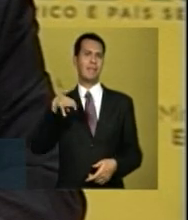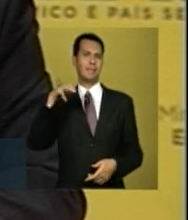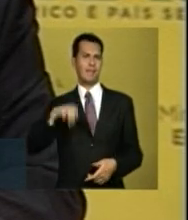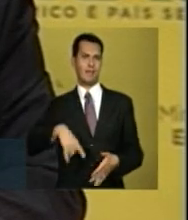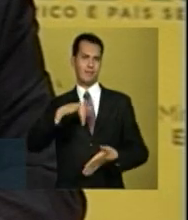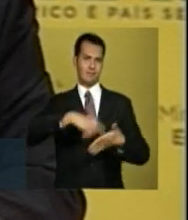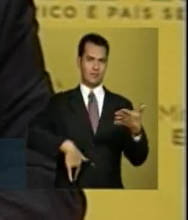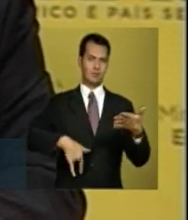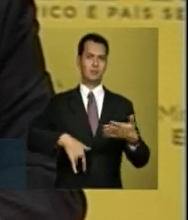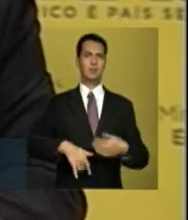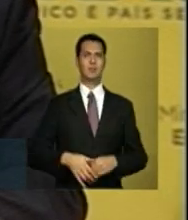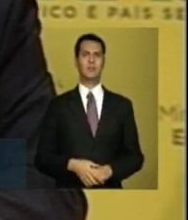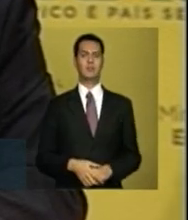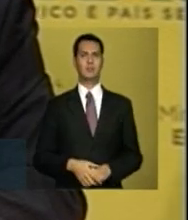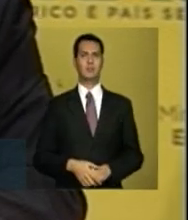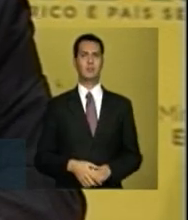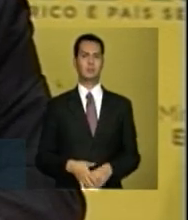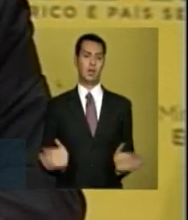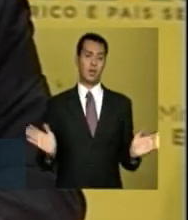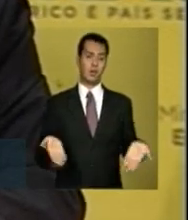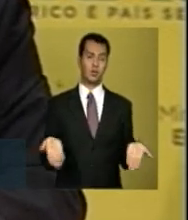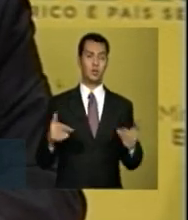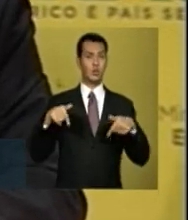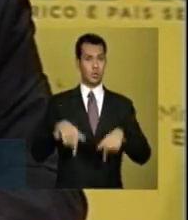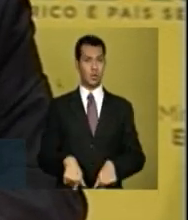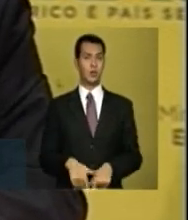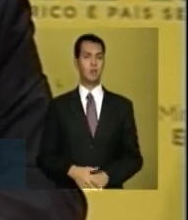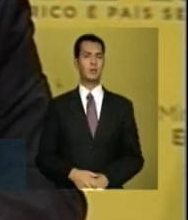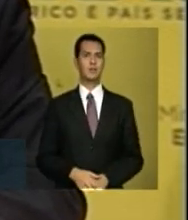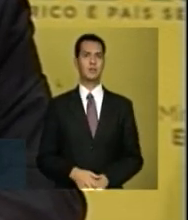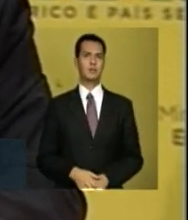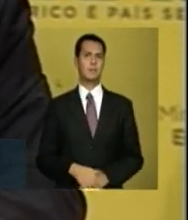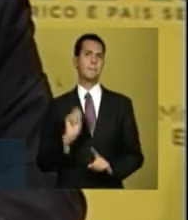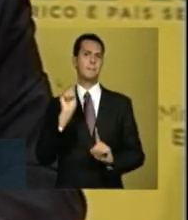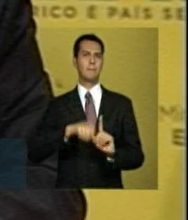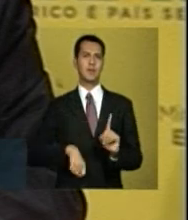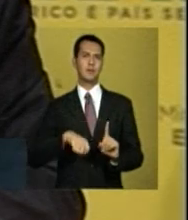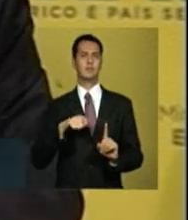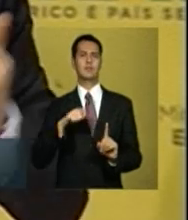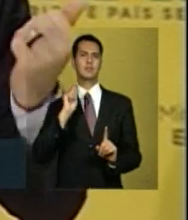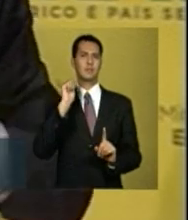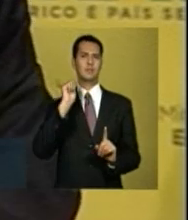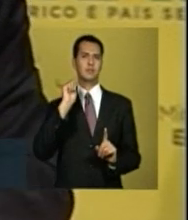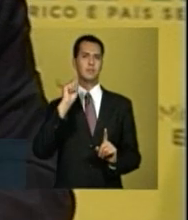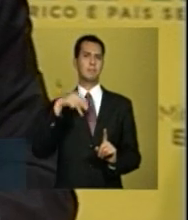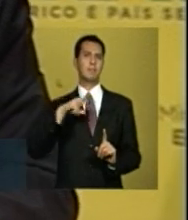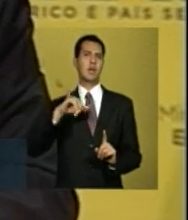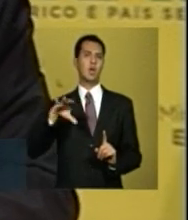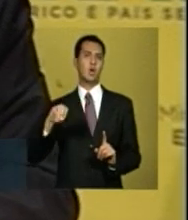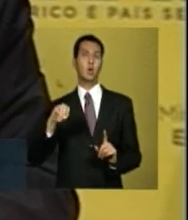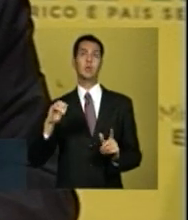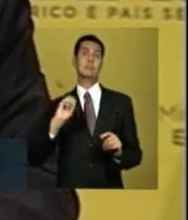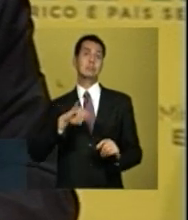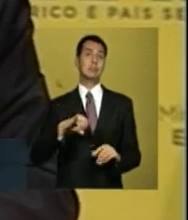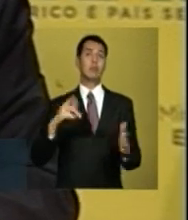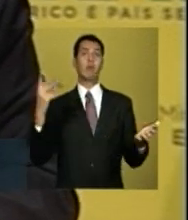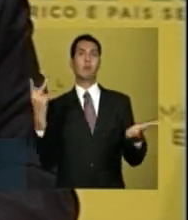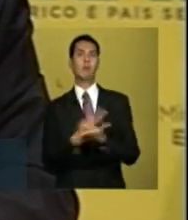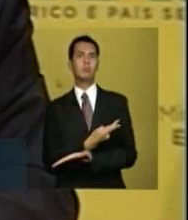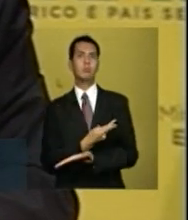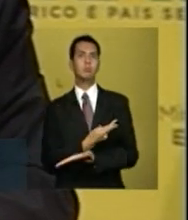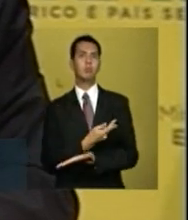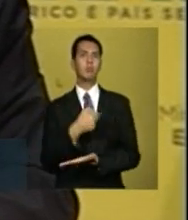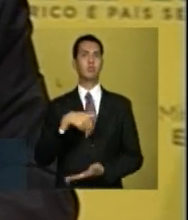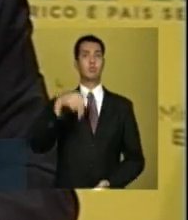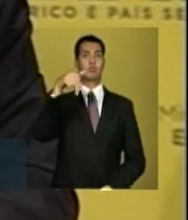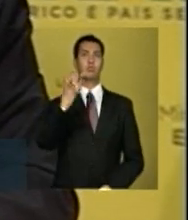eh nesse período que nós estamos vamos supor e a gente tem que enfrentar uma inundação como essa que tem na região